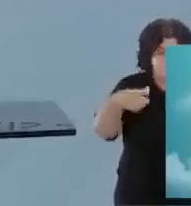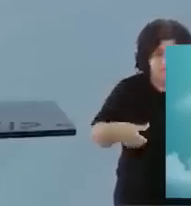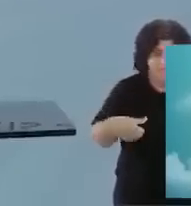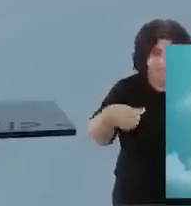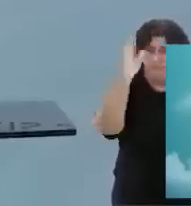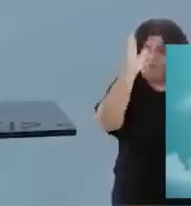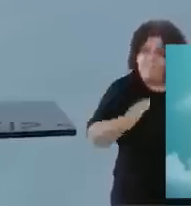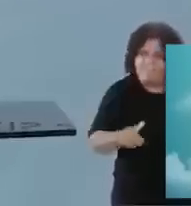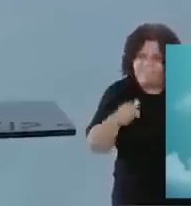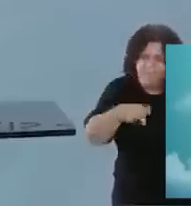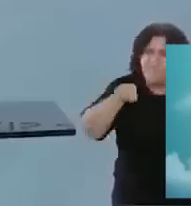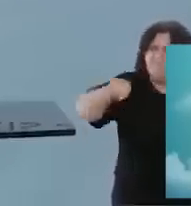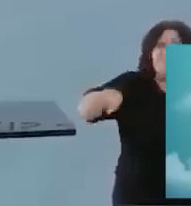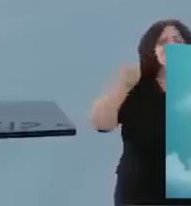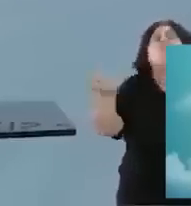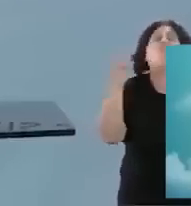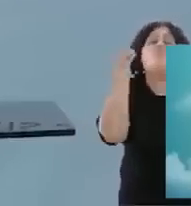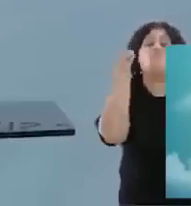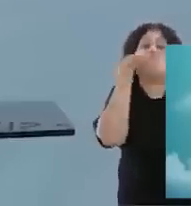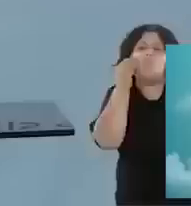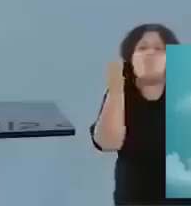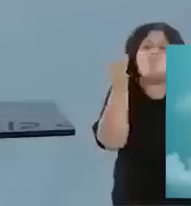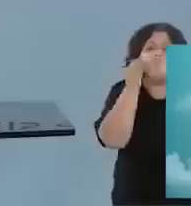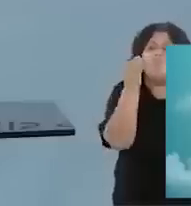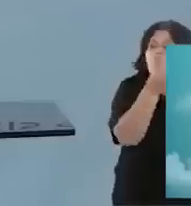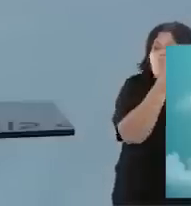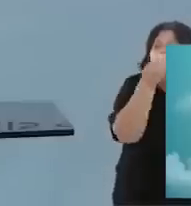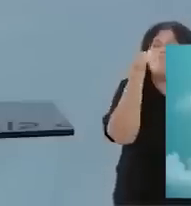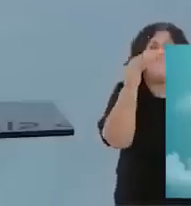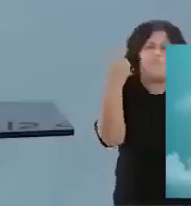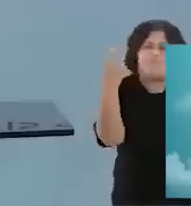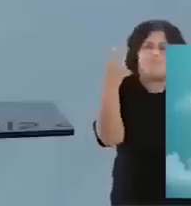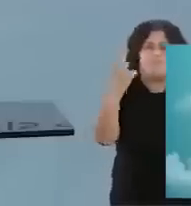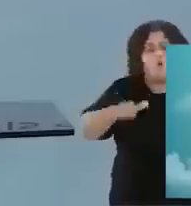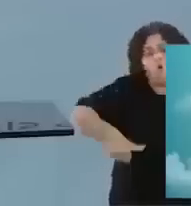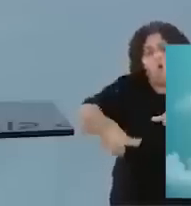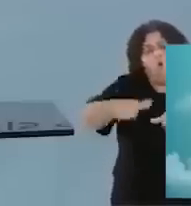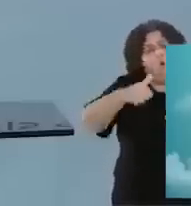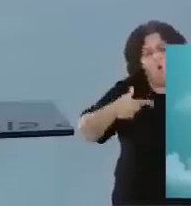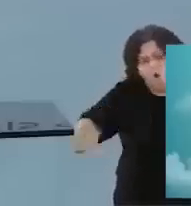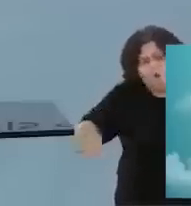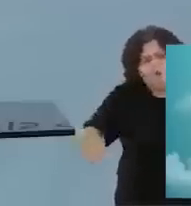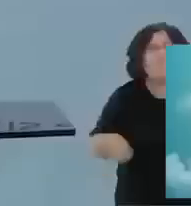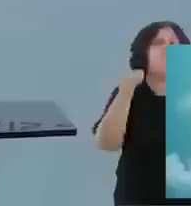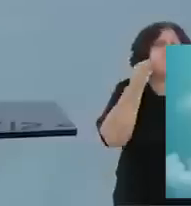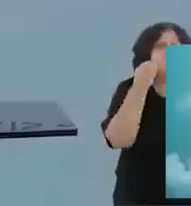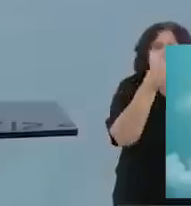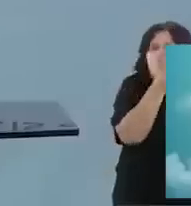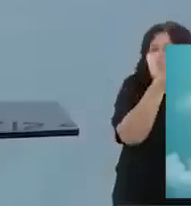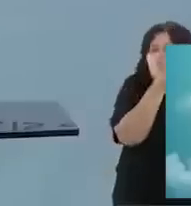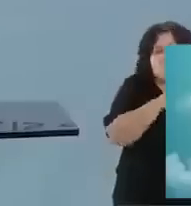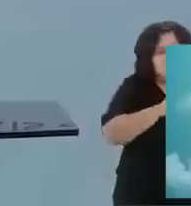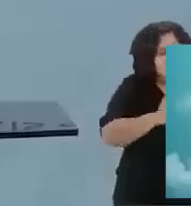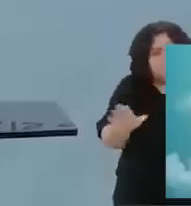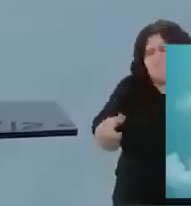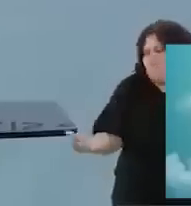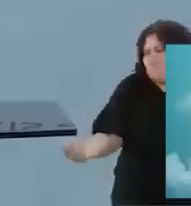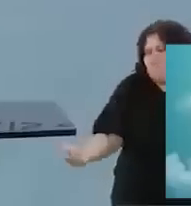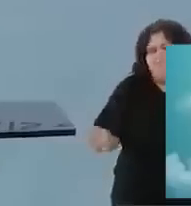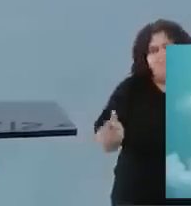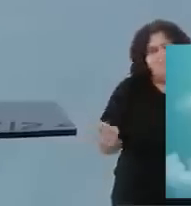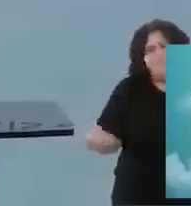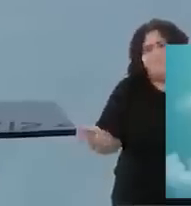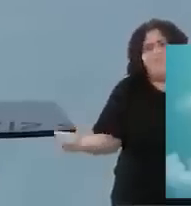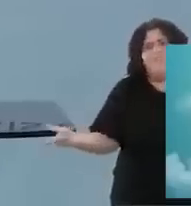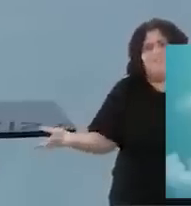você vai querer dar três, a pessoa não entende. Mas não importa se é bom dia, boa tarde, boa noite, paz